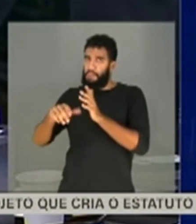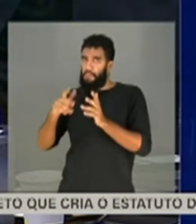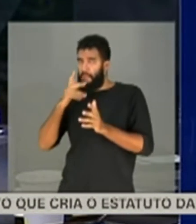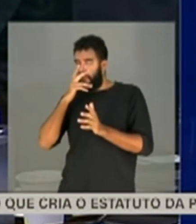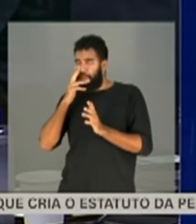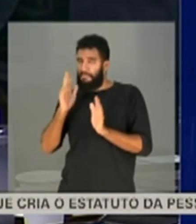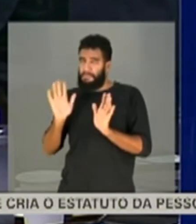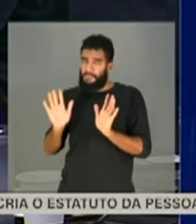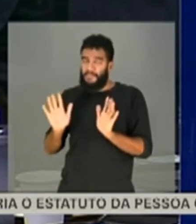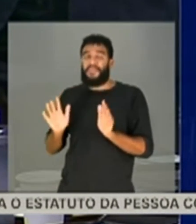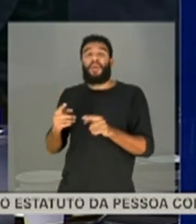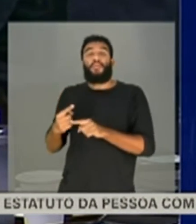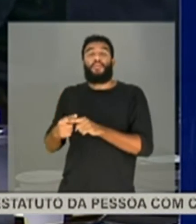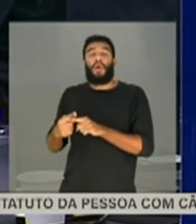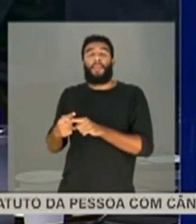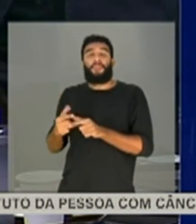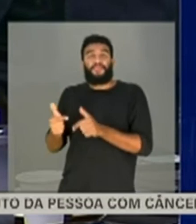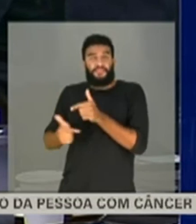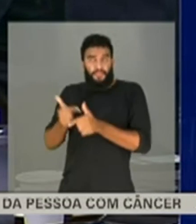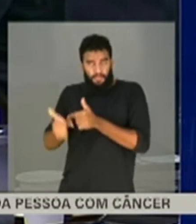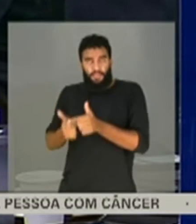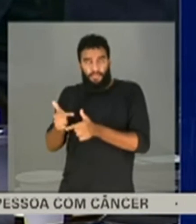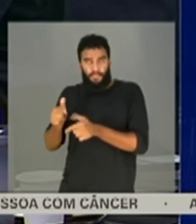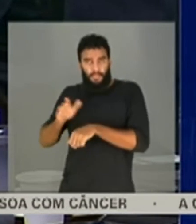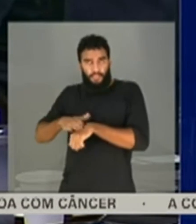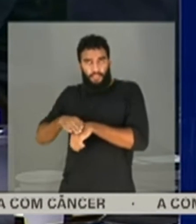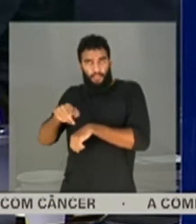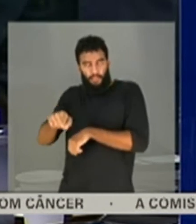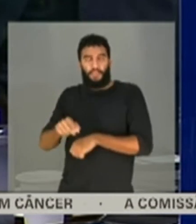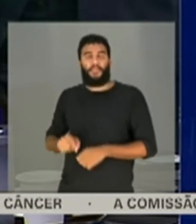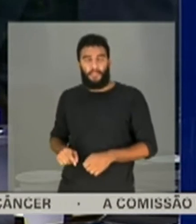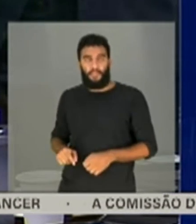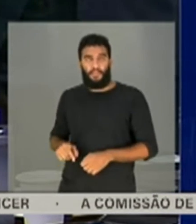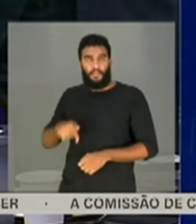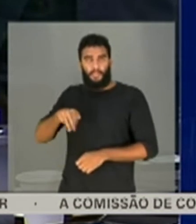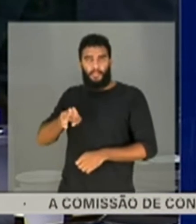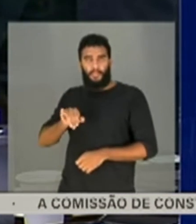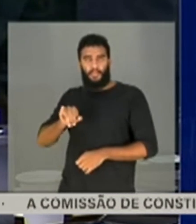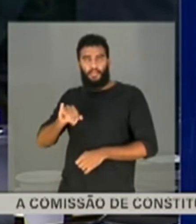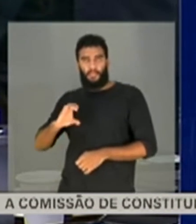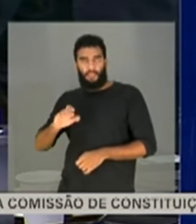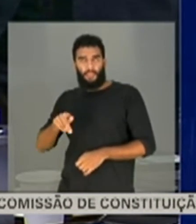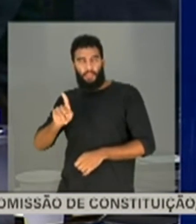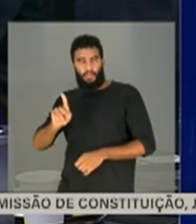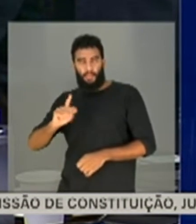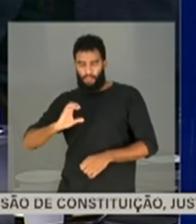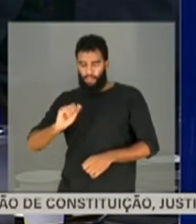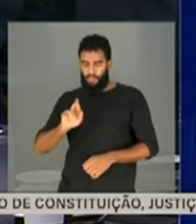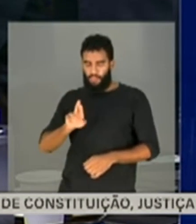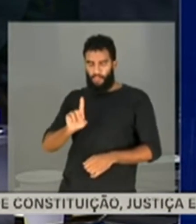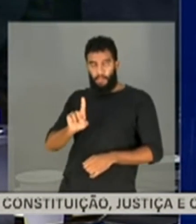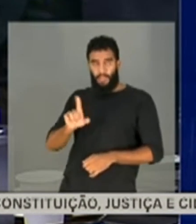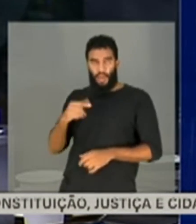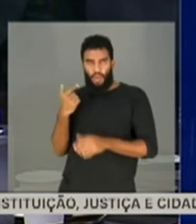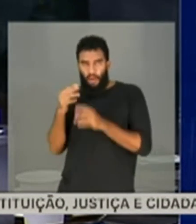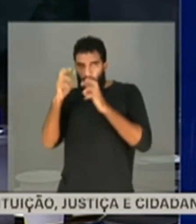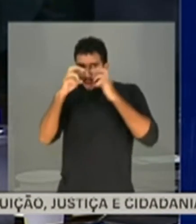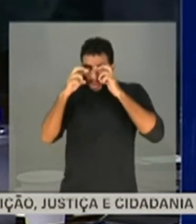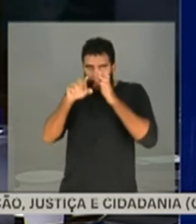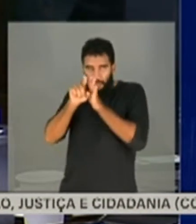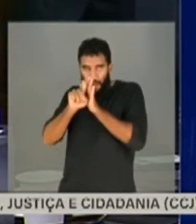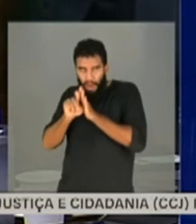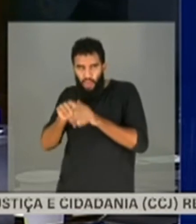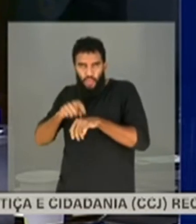É porque esse serviço aqui nos parece, no pouco que nós investigamos aqui com o tempo que nos